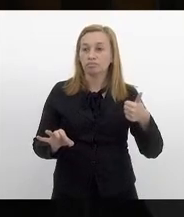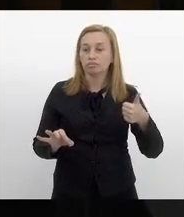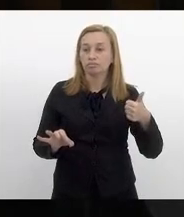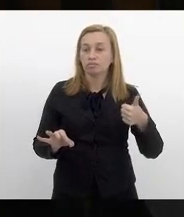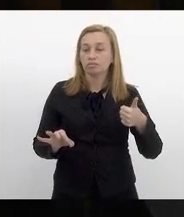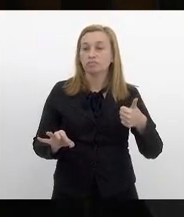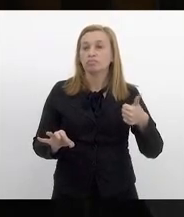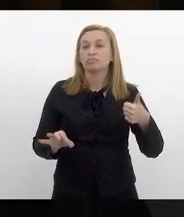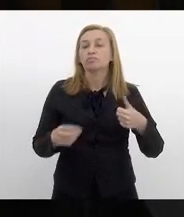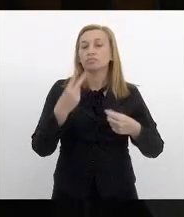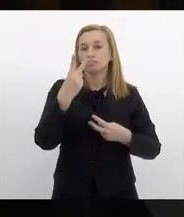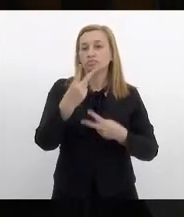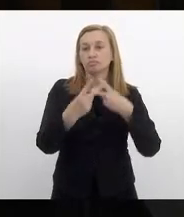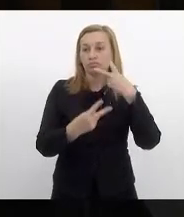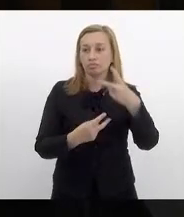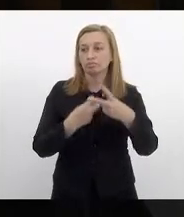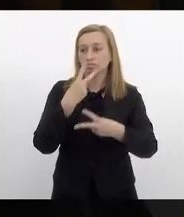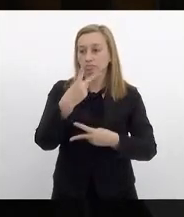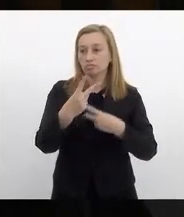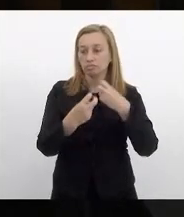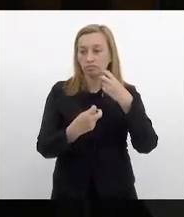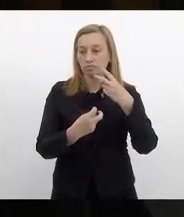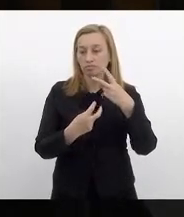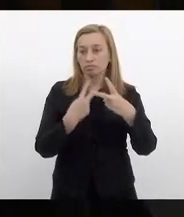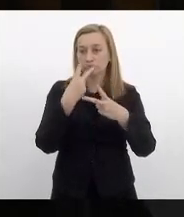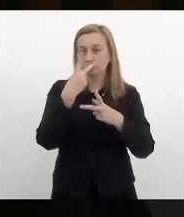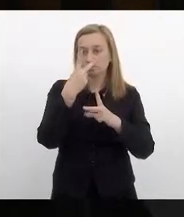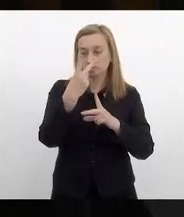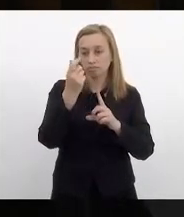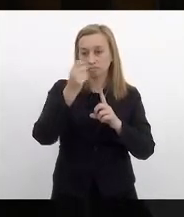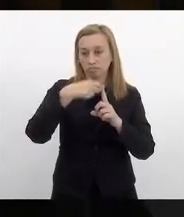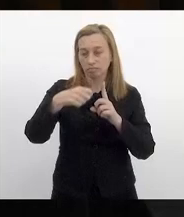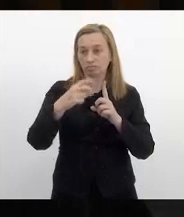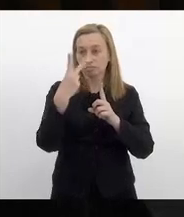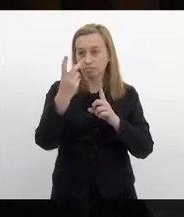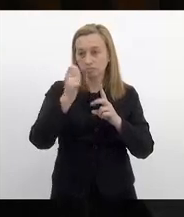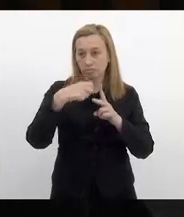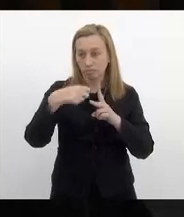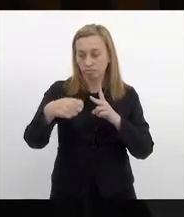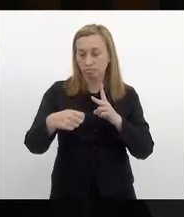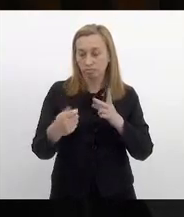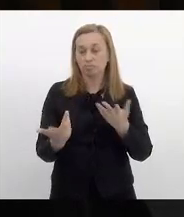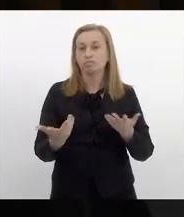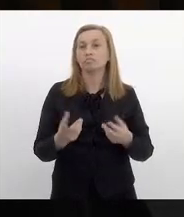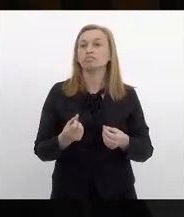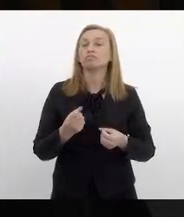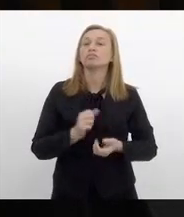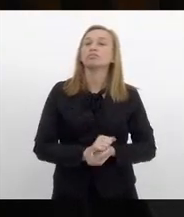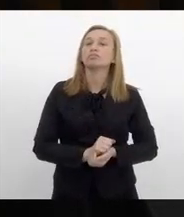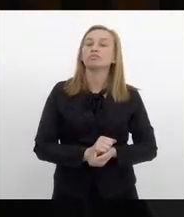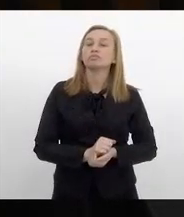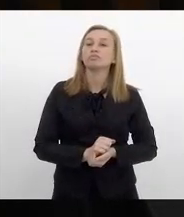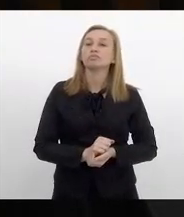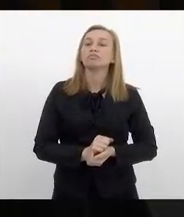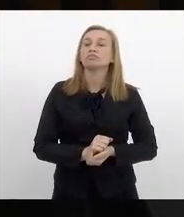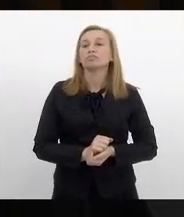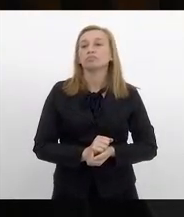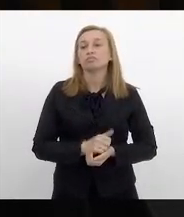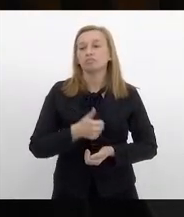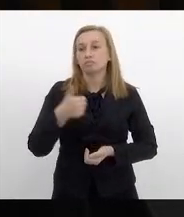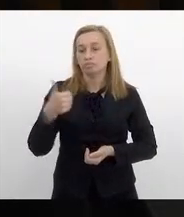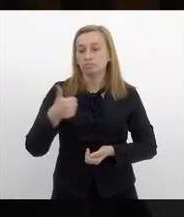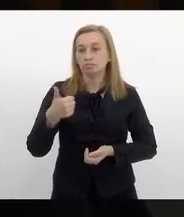né? Porque se vai para a folha de janeiro, só vai pagar em fevereiro. Então, por isso tem que ser bimestre. Primeiro bimestre